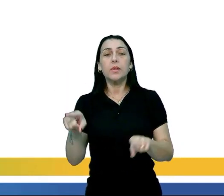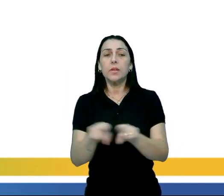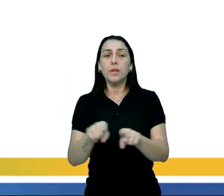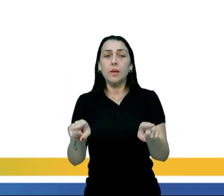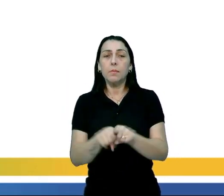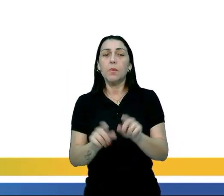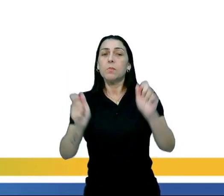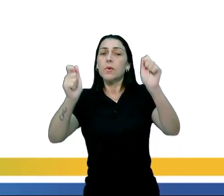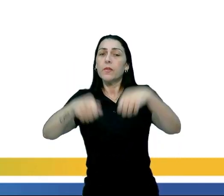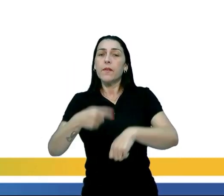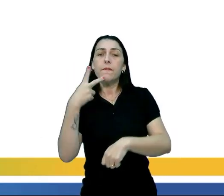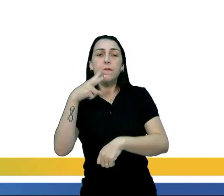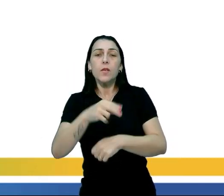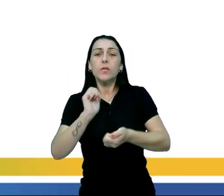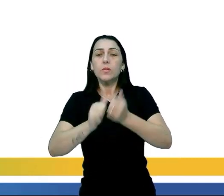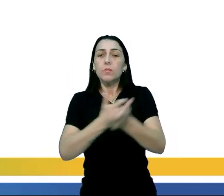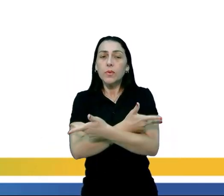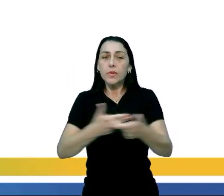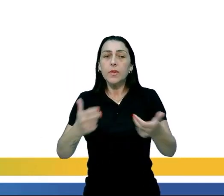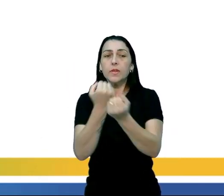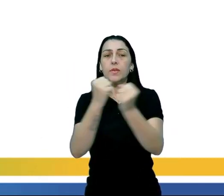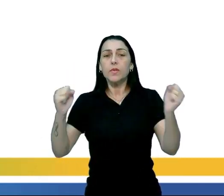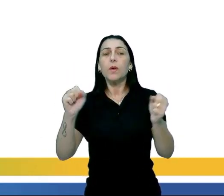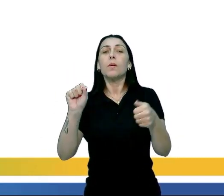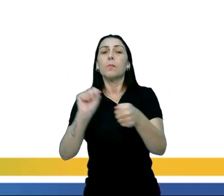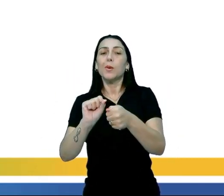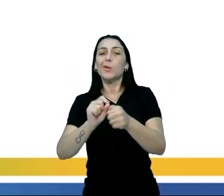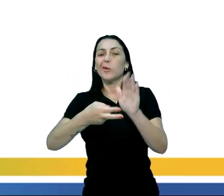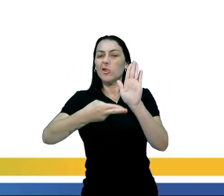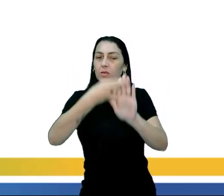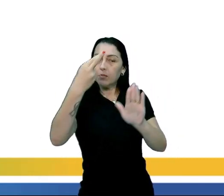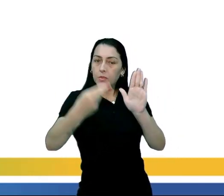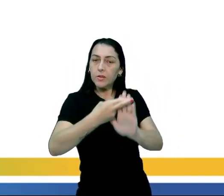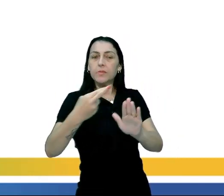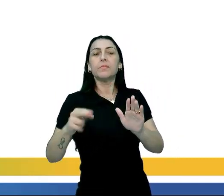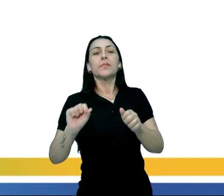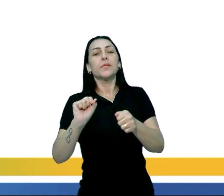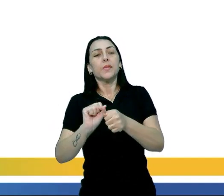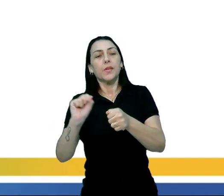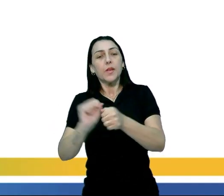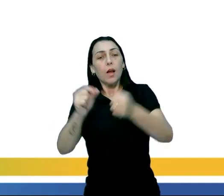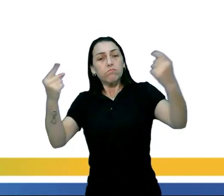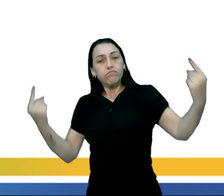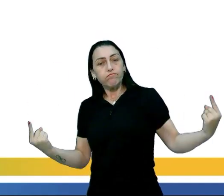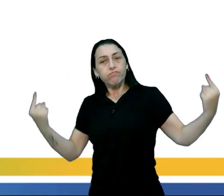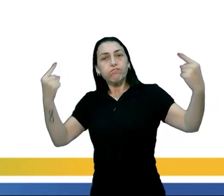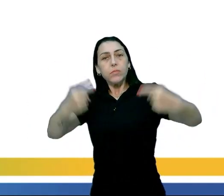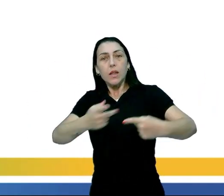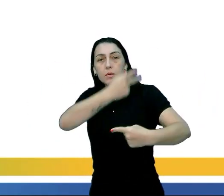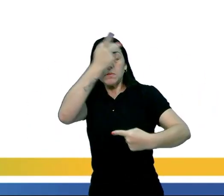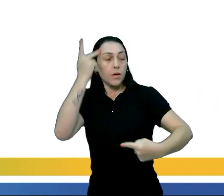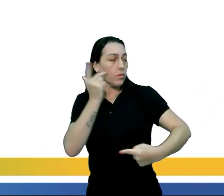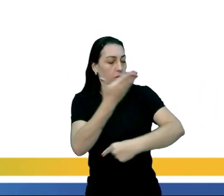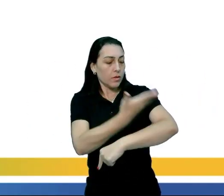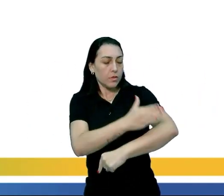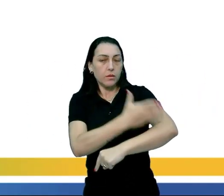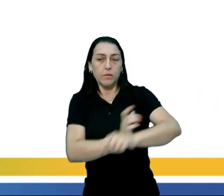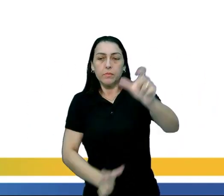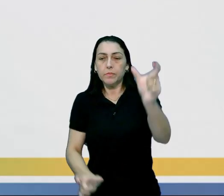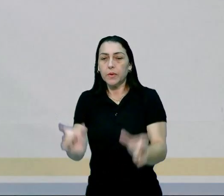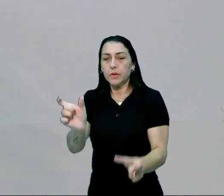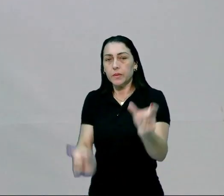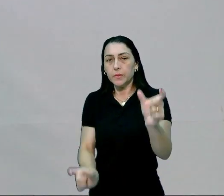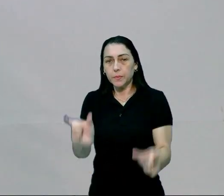além disso, é possível afirmar que os esportes são atividades sujeitas a regulamentos e que geralmente visam uma competição entre